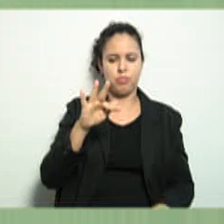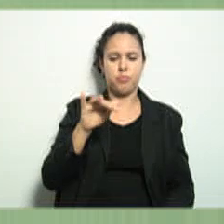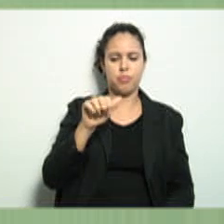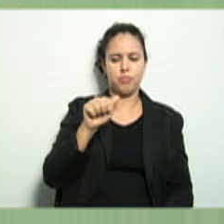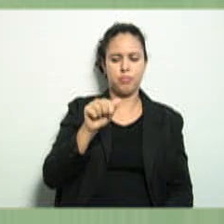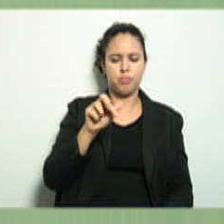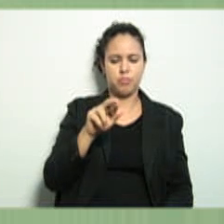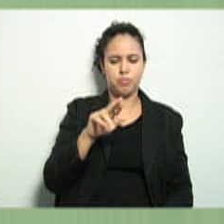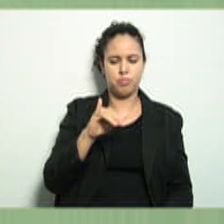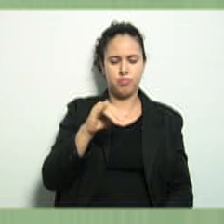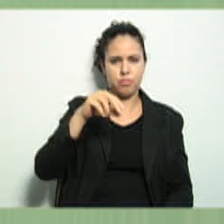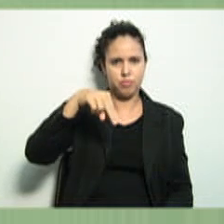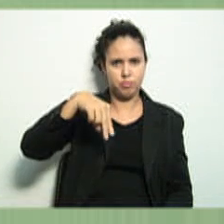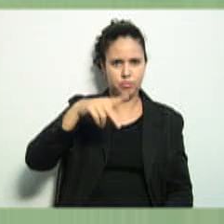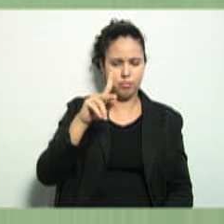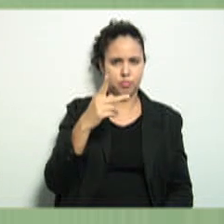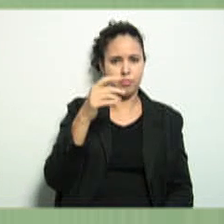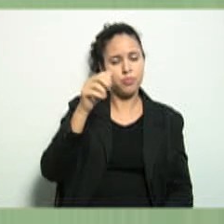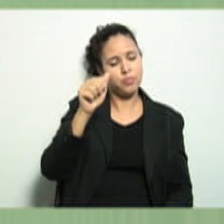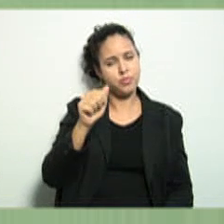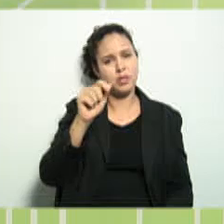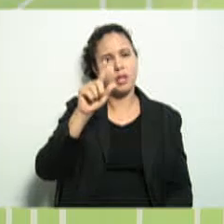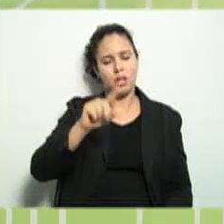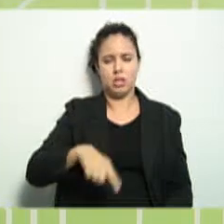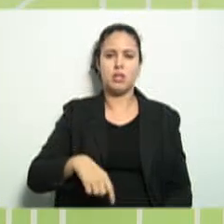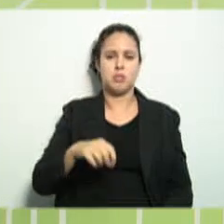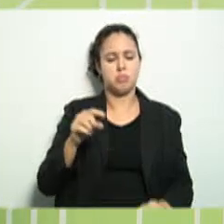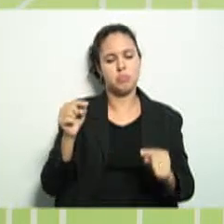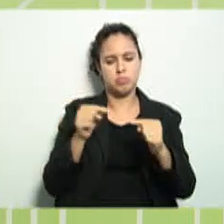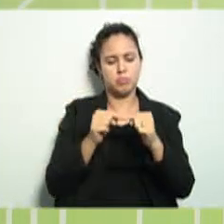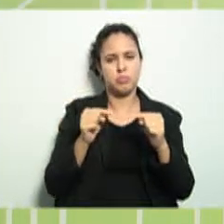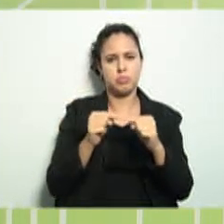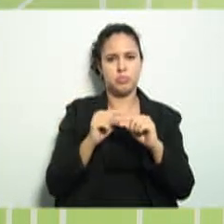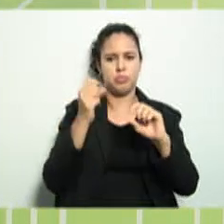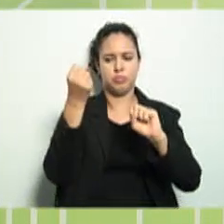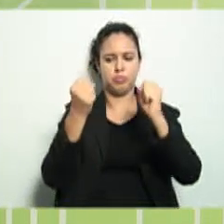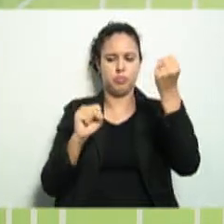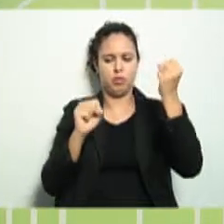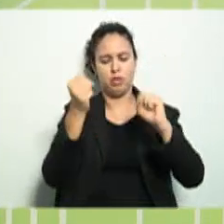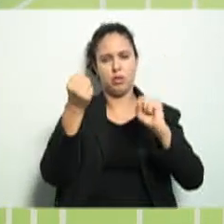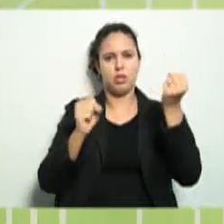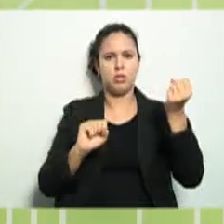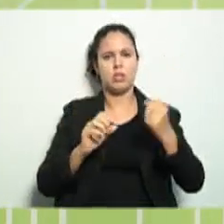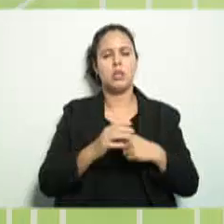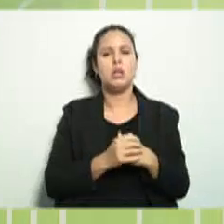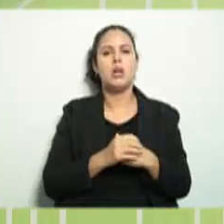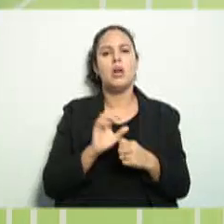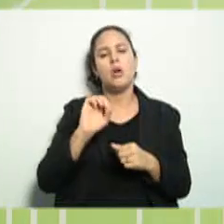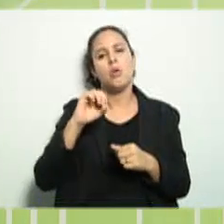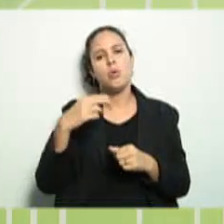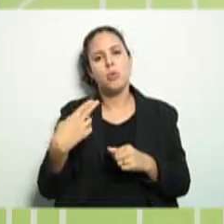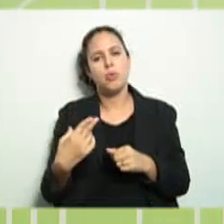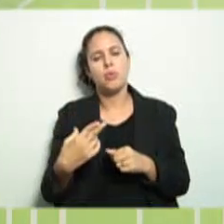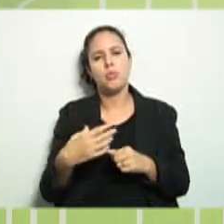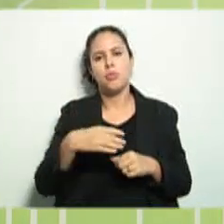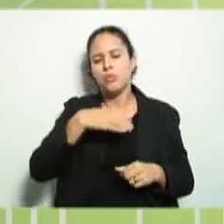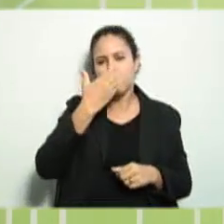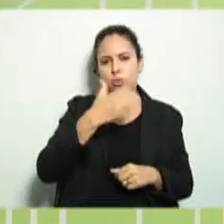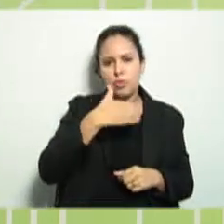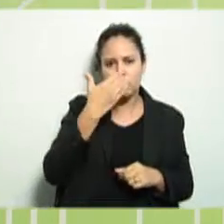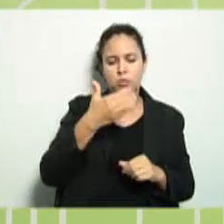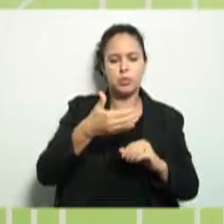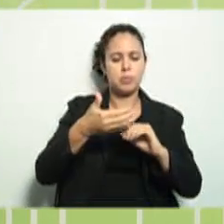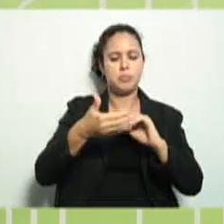agroindústria, uma mini agroindústria. E aí você vai pegar uma despolpadeira de fruta, um lugar pequeno onde você produz polpa